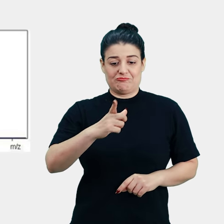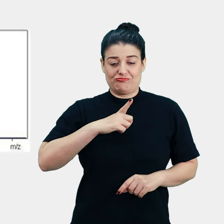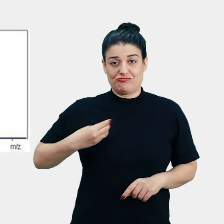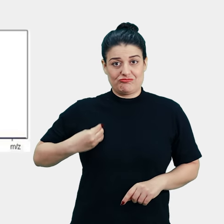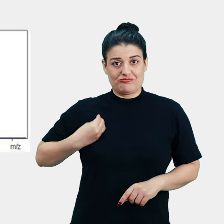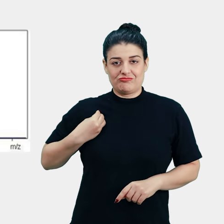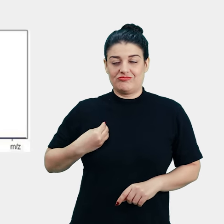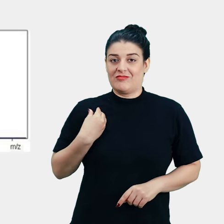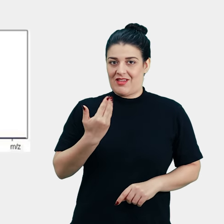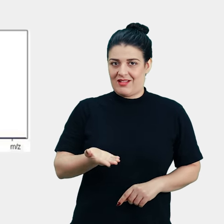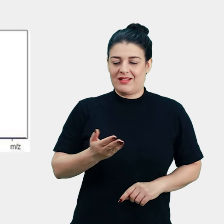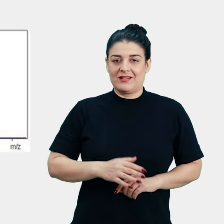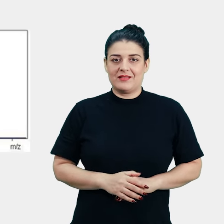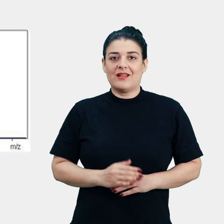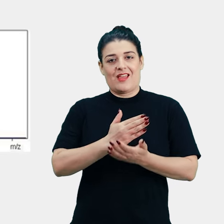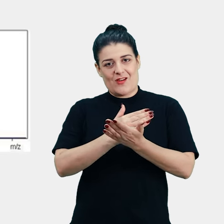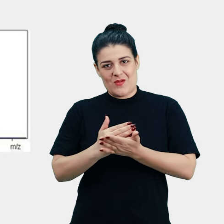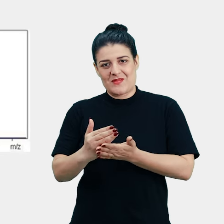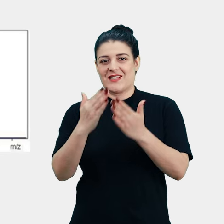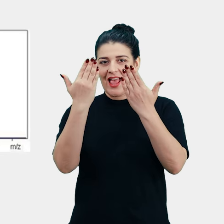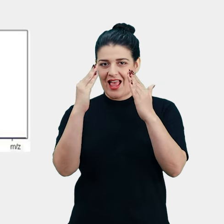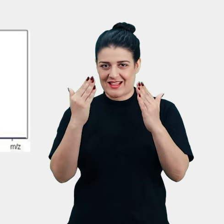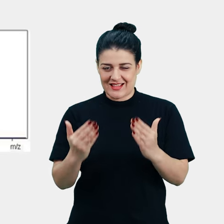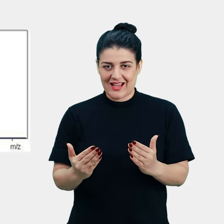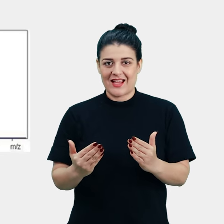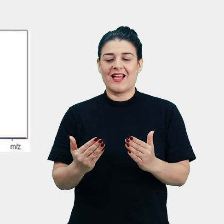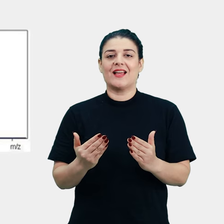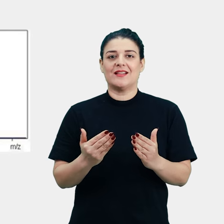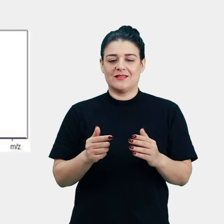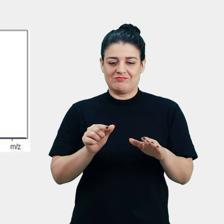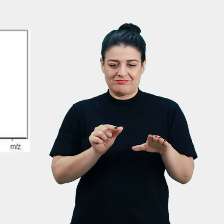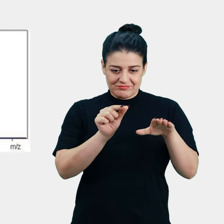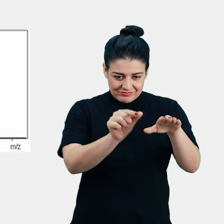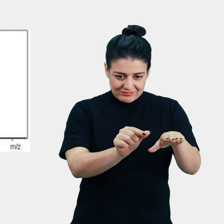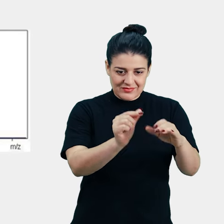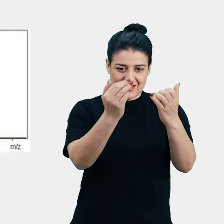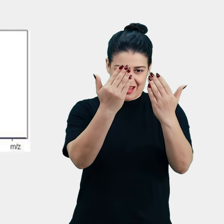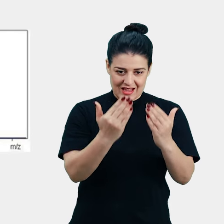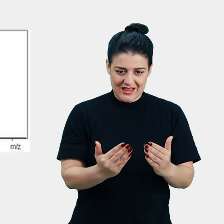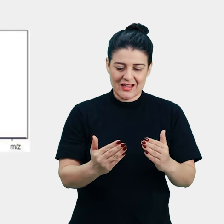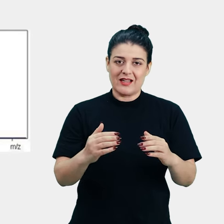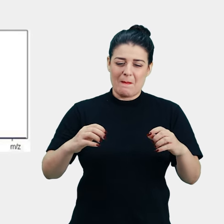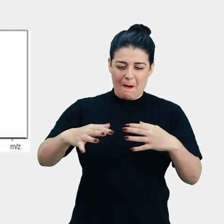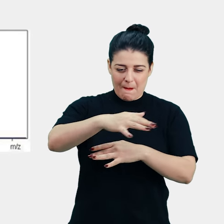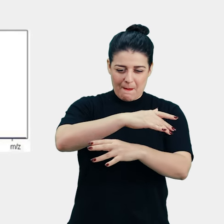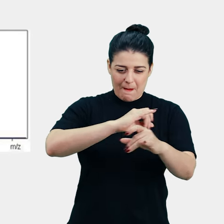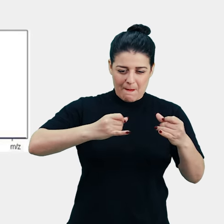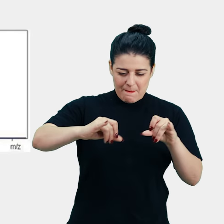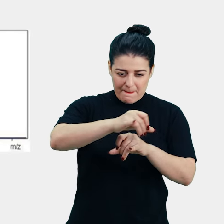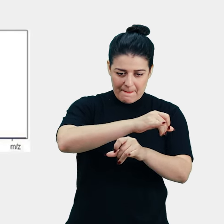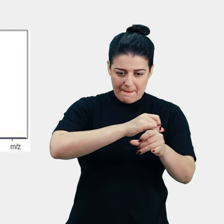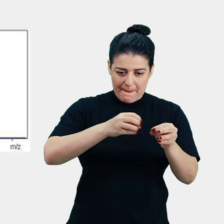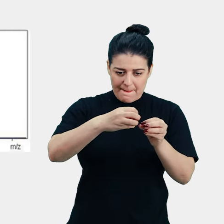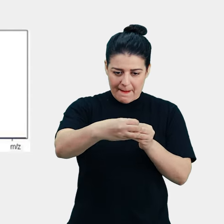ali. Vamos começar a análise. Ela vai entrar, vai ser analisada, vai passar pela fonte de ionização. O